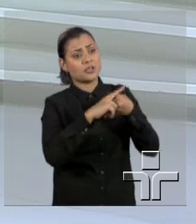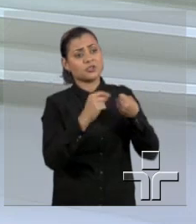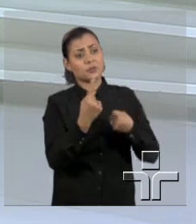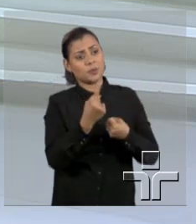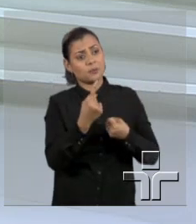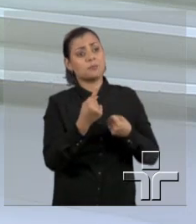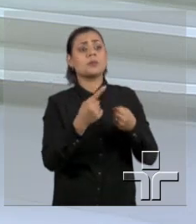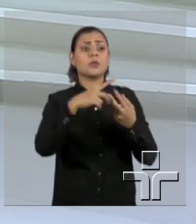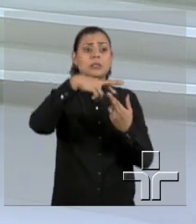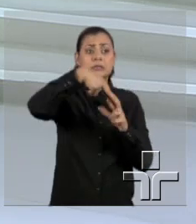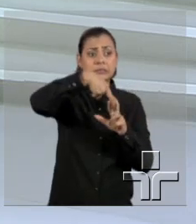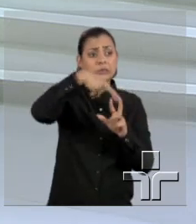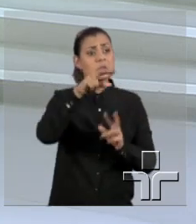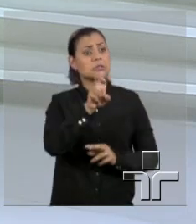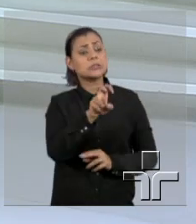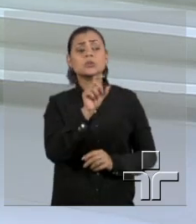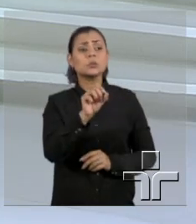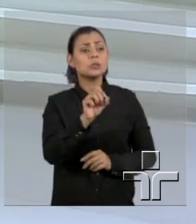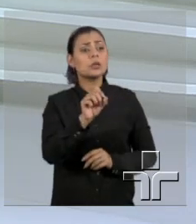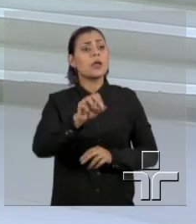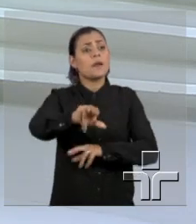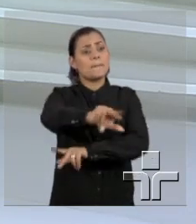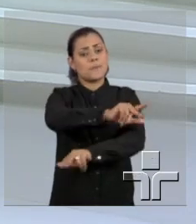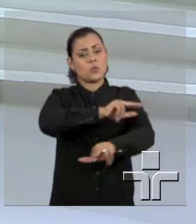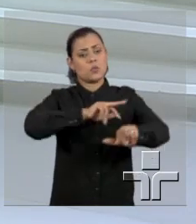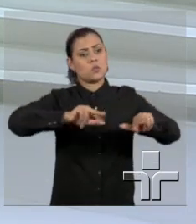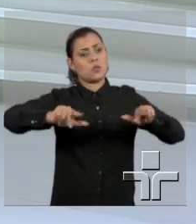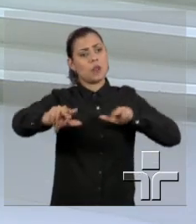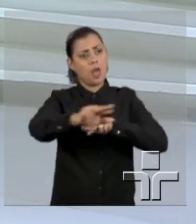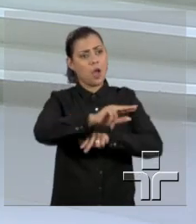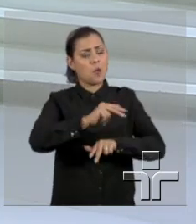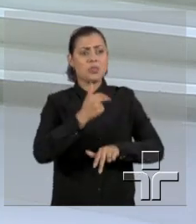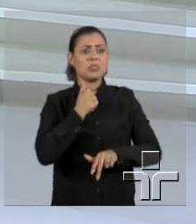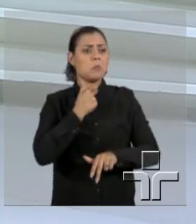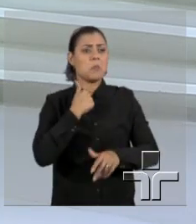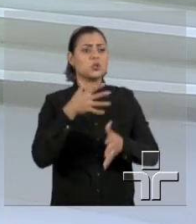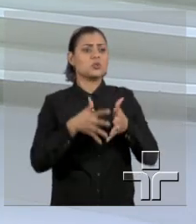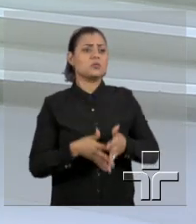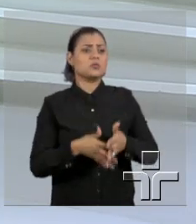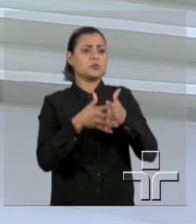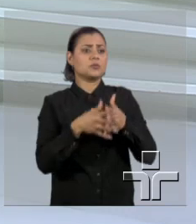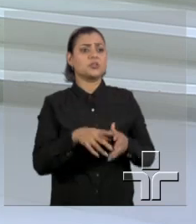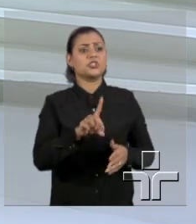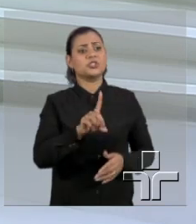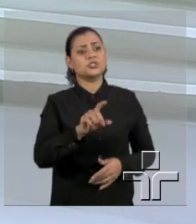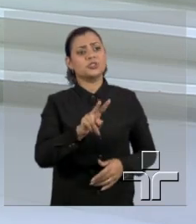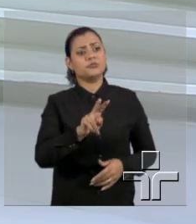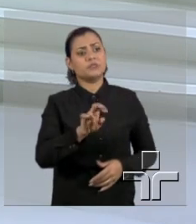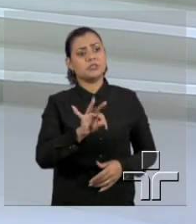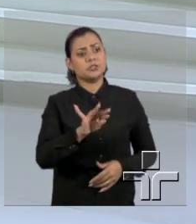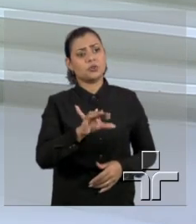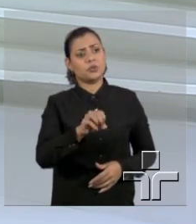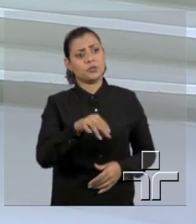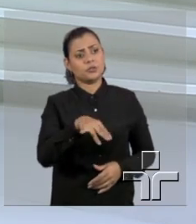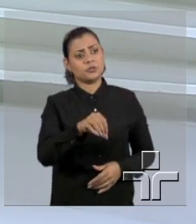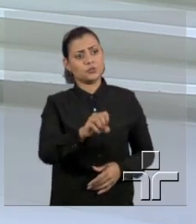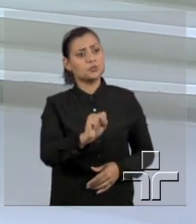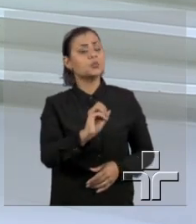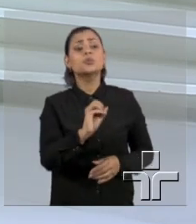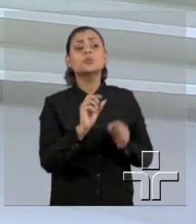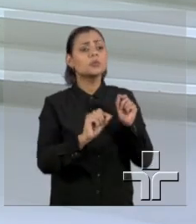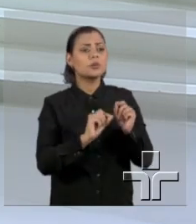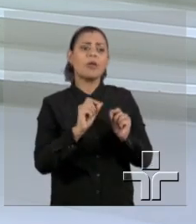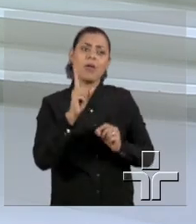5º, pluralismo político. Não vamos confundir com divisionismo, que é um mal, né,